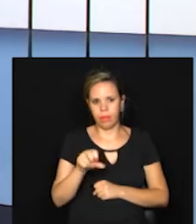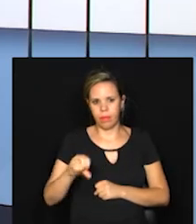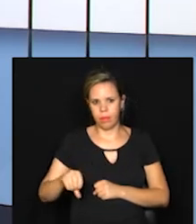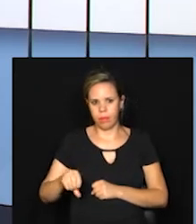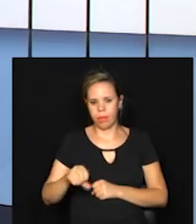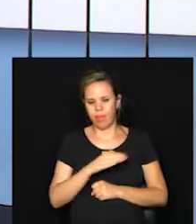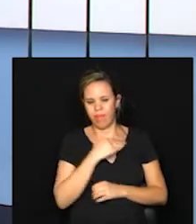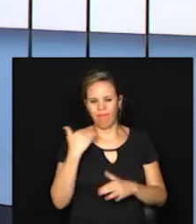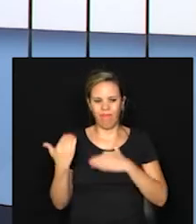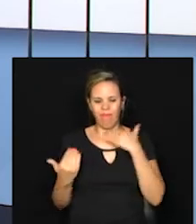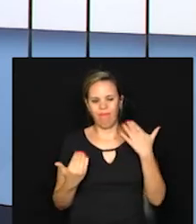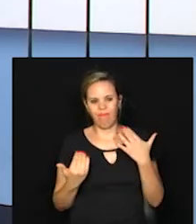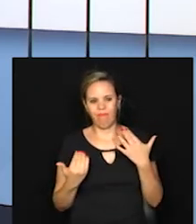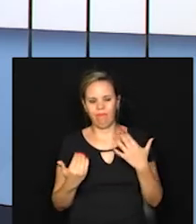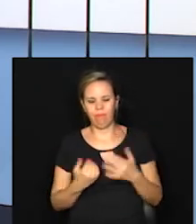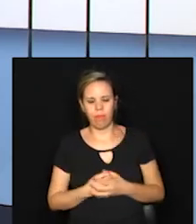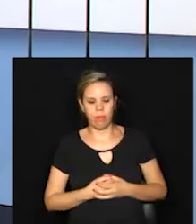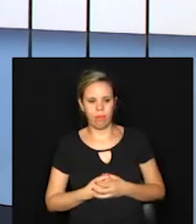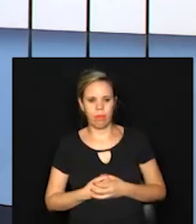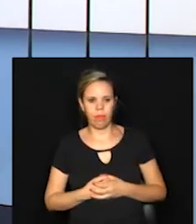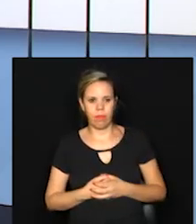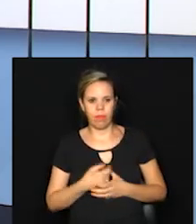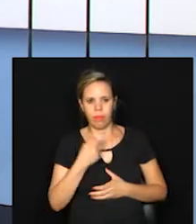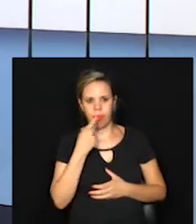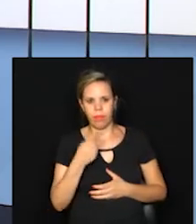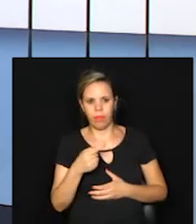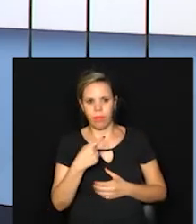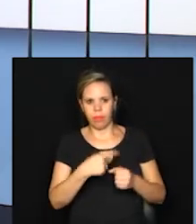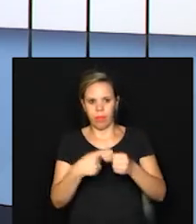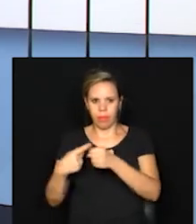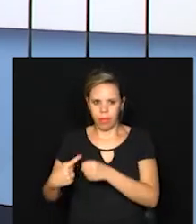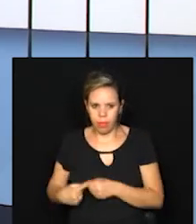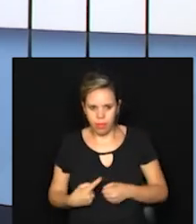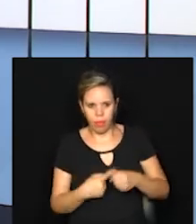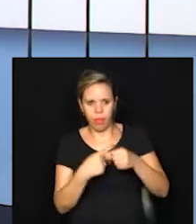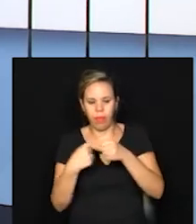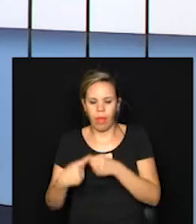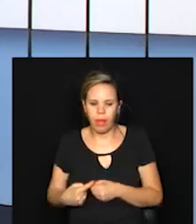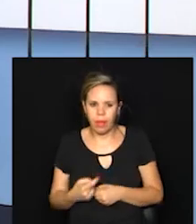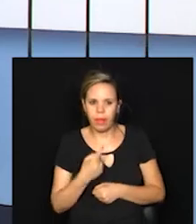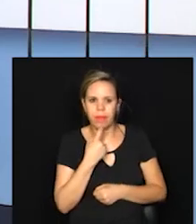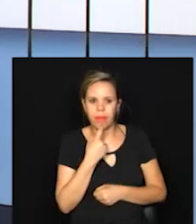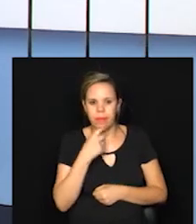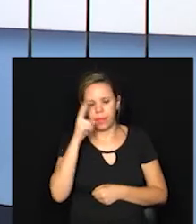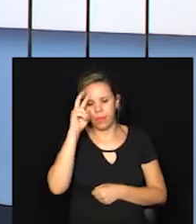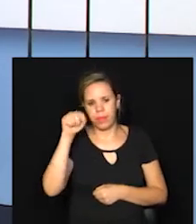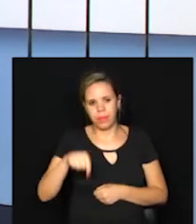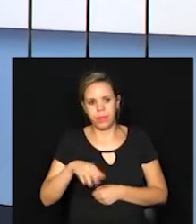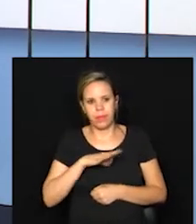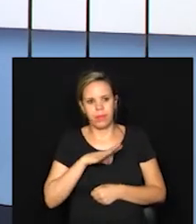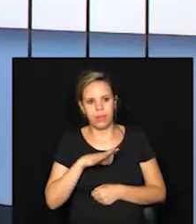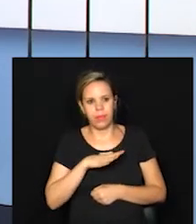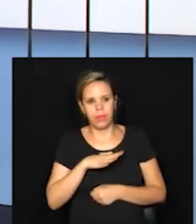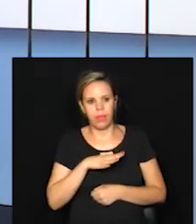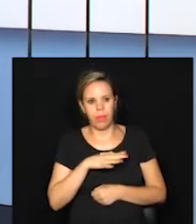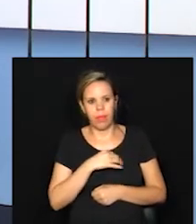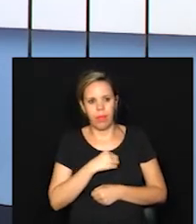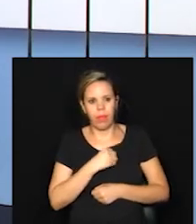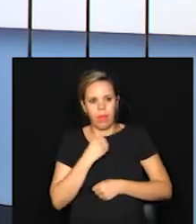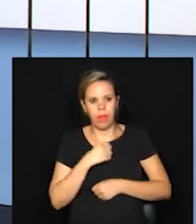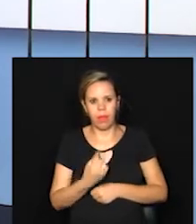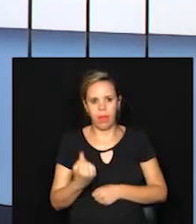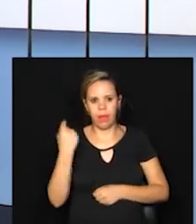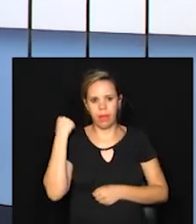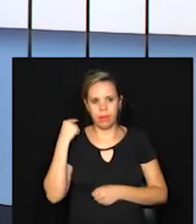37.279 óbitos. Agora a gente vai falar um pouco da região metropolitana de Campinas, lembrando que aqui a cidade de Campinas, a